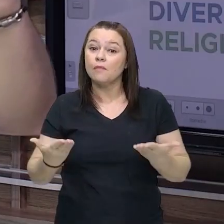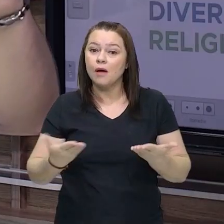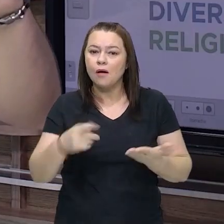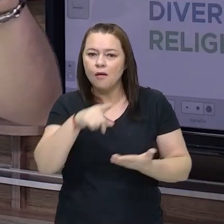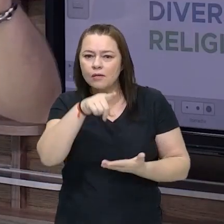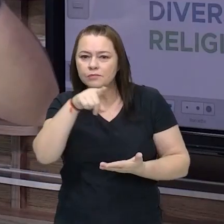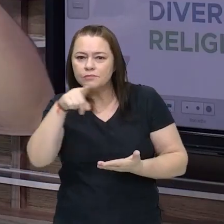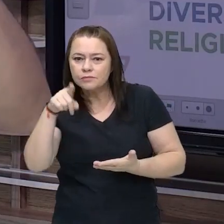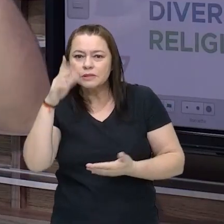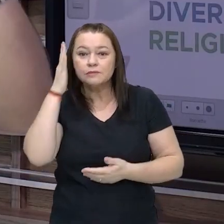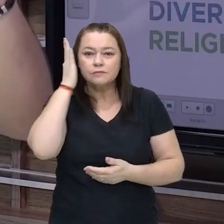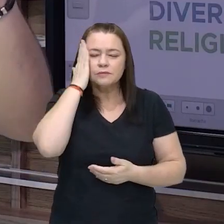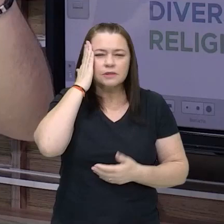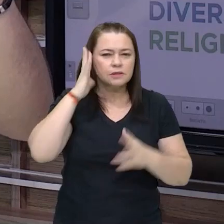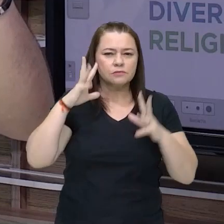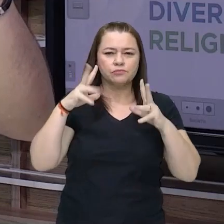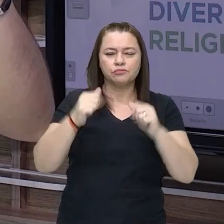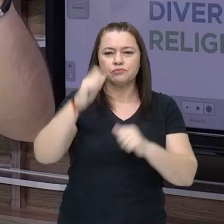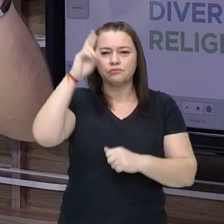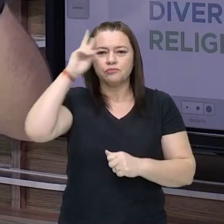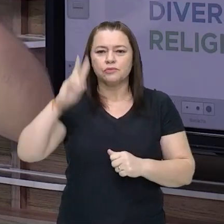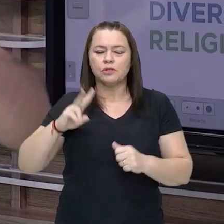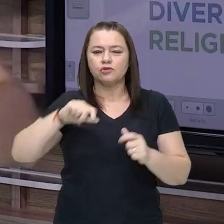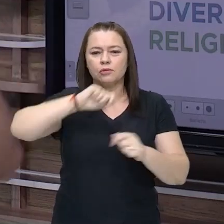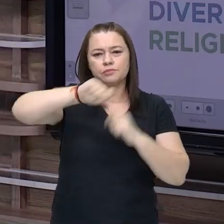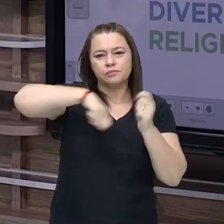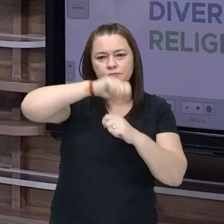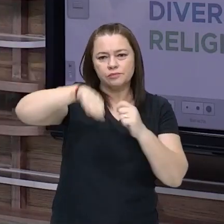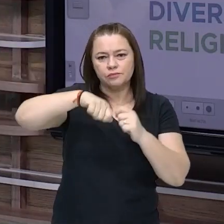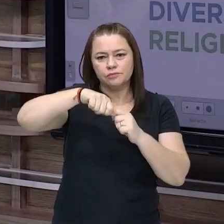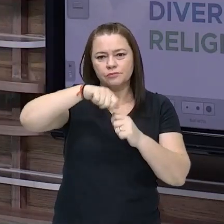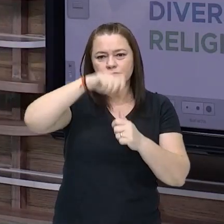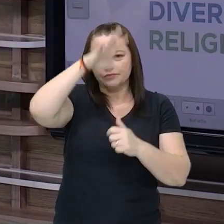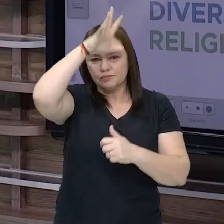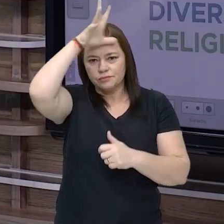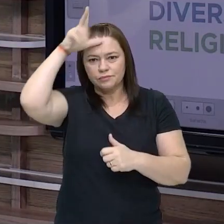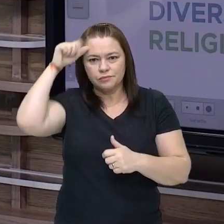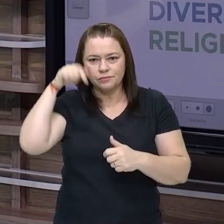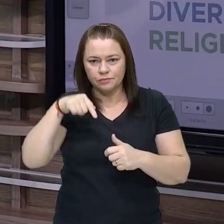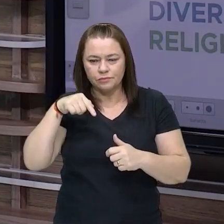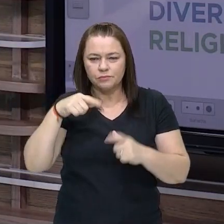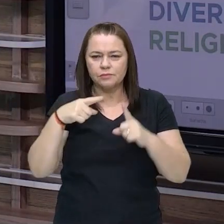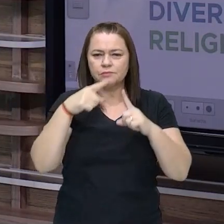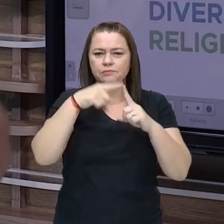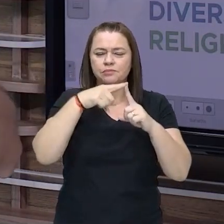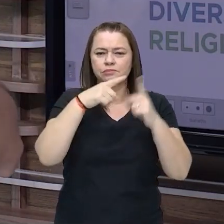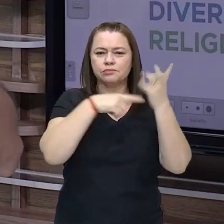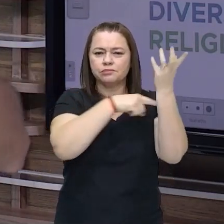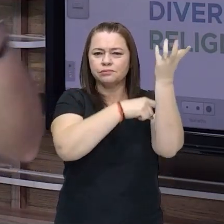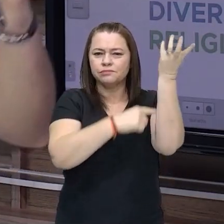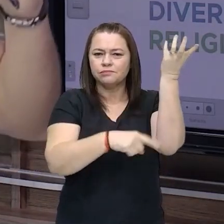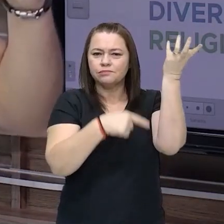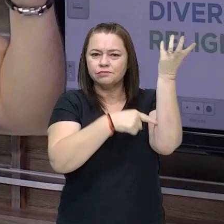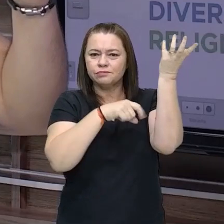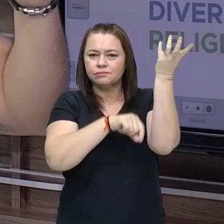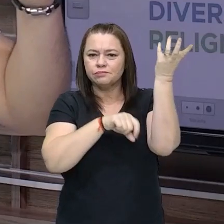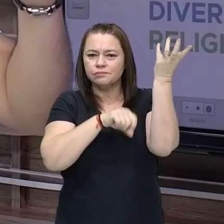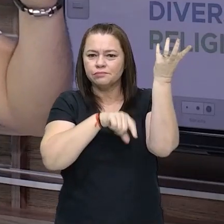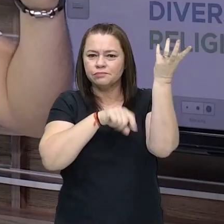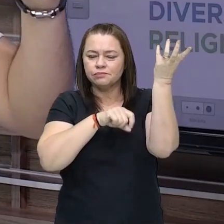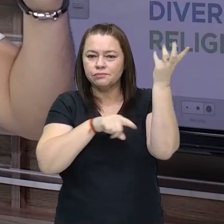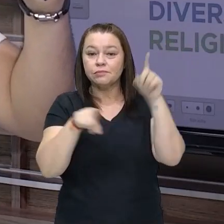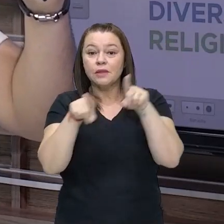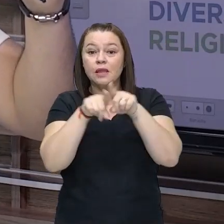todo mundo já compreendeu a história econômica do nosso estado, desde a borracha, do primeiro ciclo, com aquela explosão no início